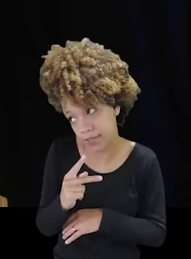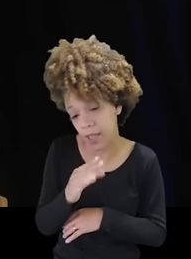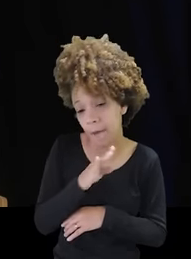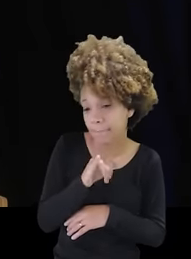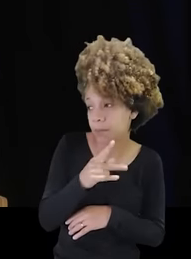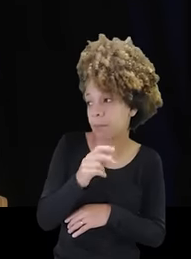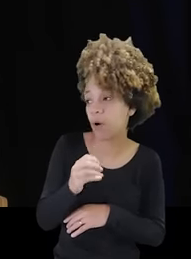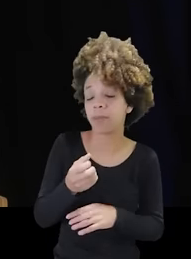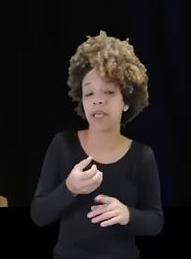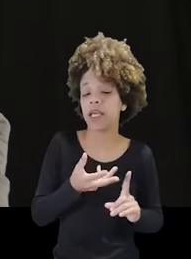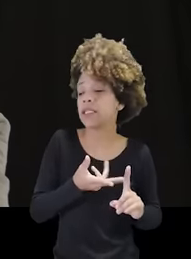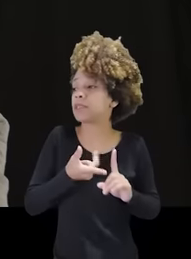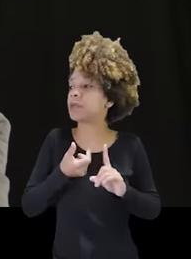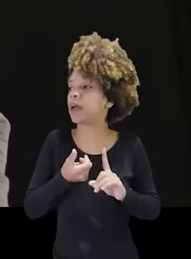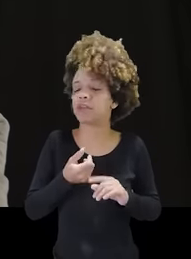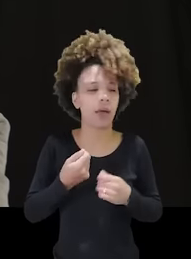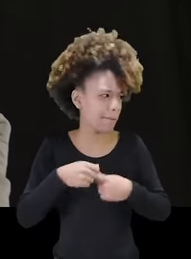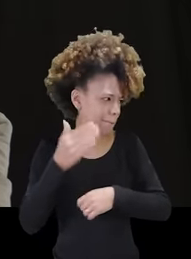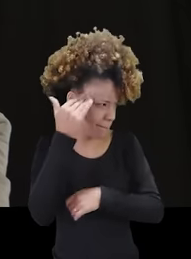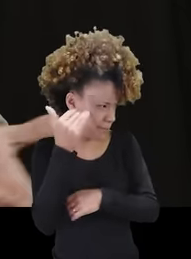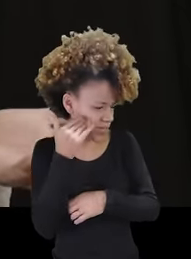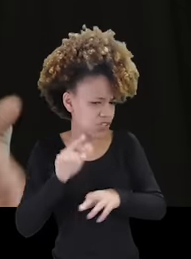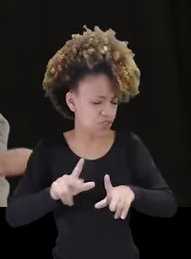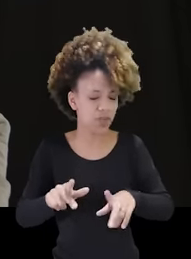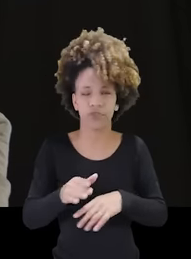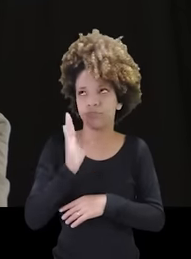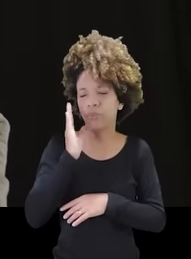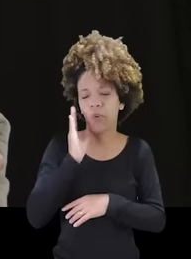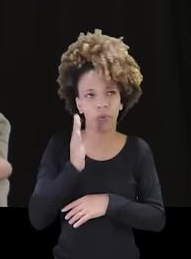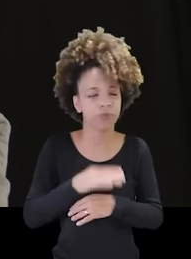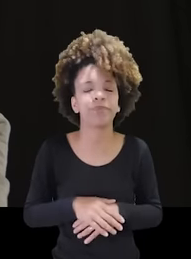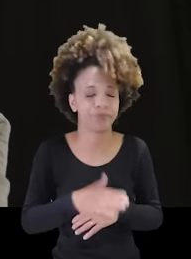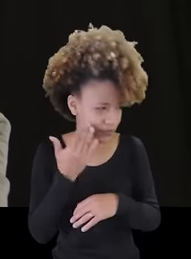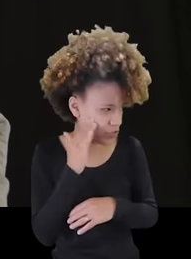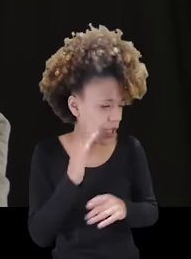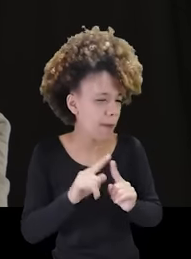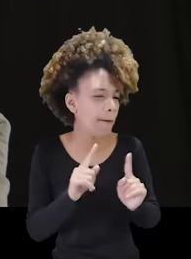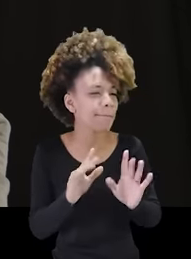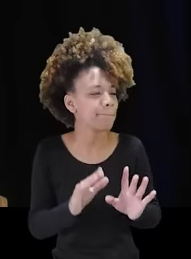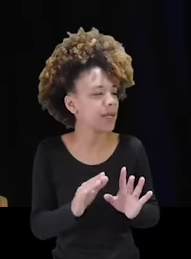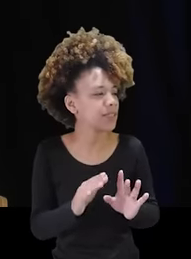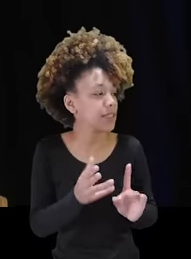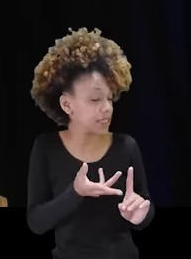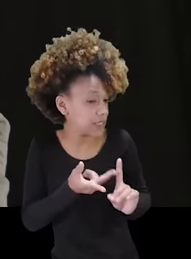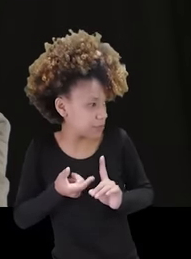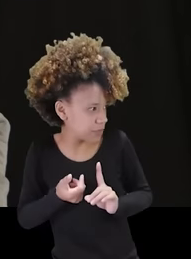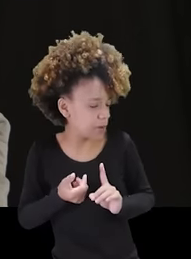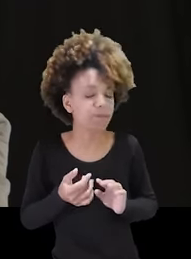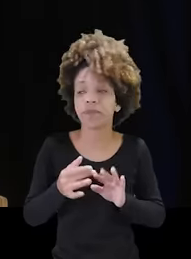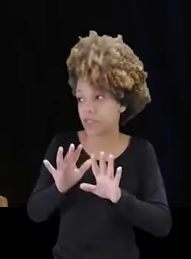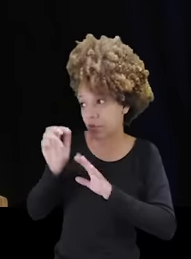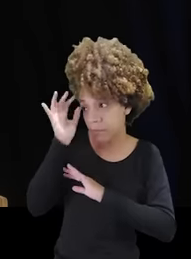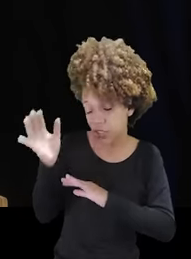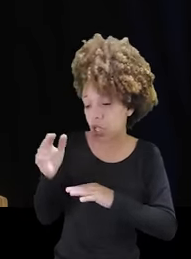inspirado no k-pop né Ah tem que ser Coreano para ser mas eles eram inspirado